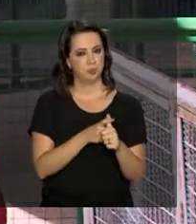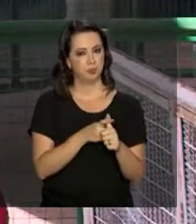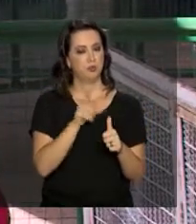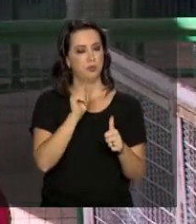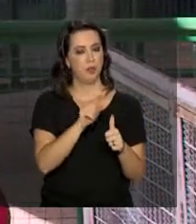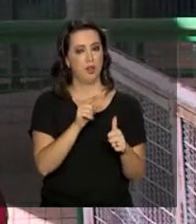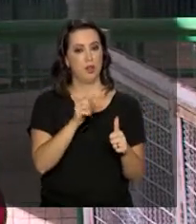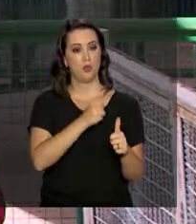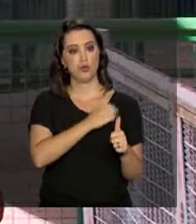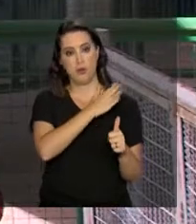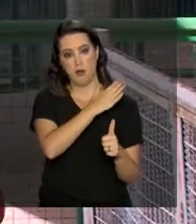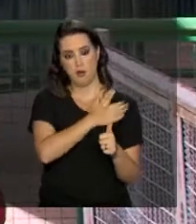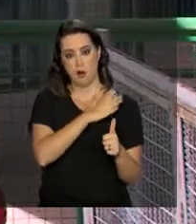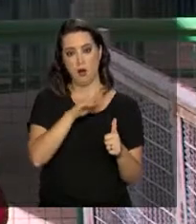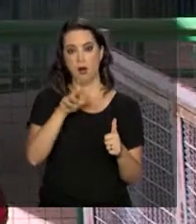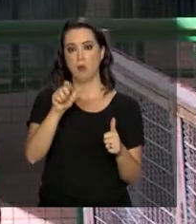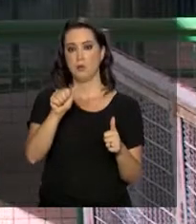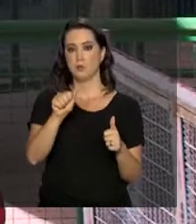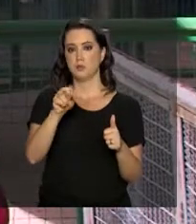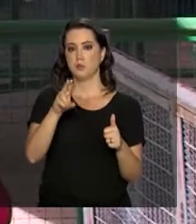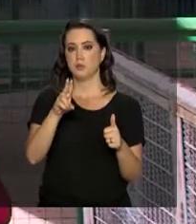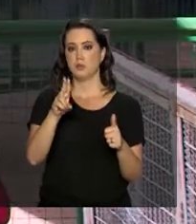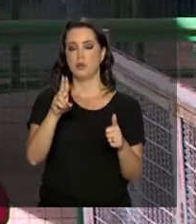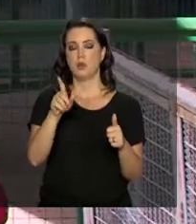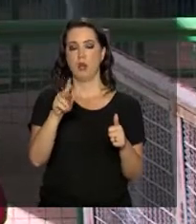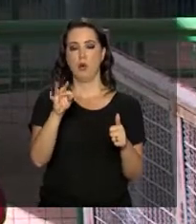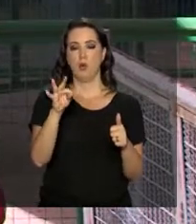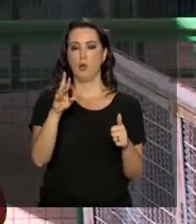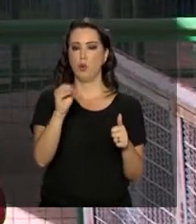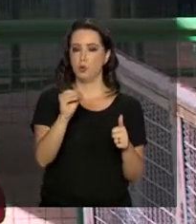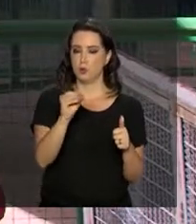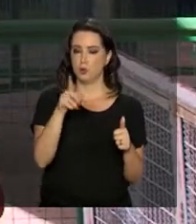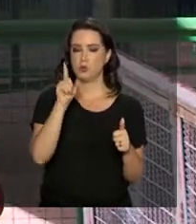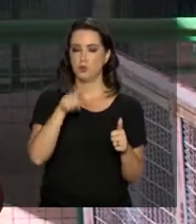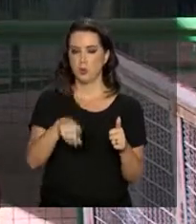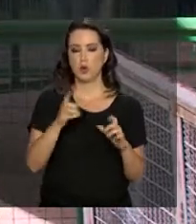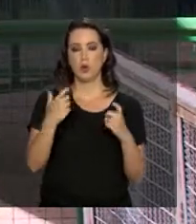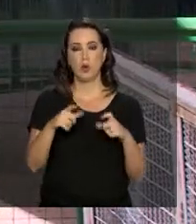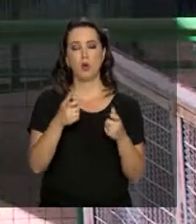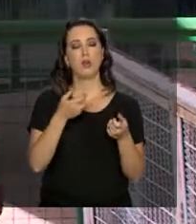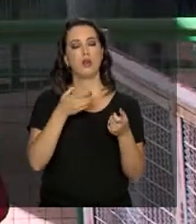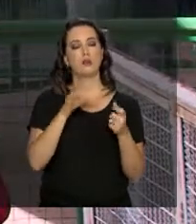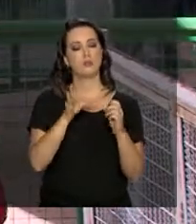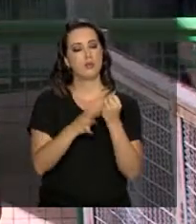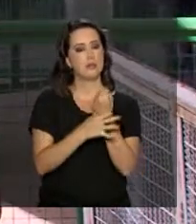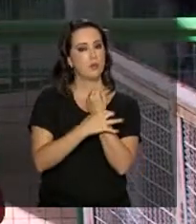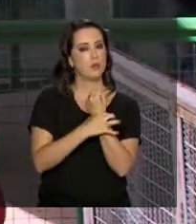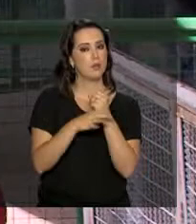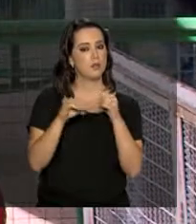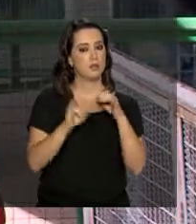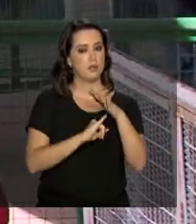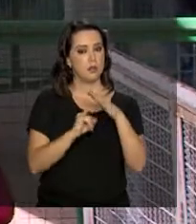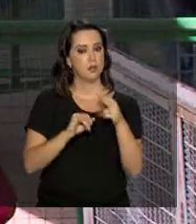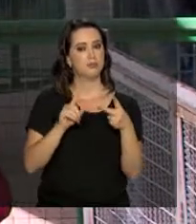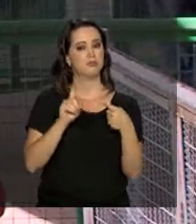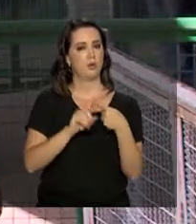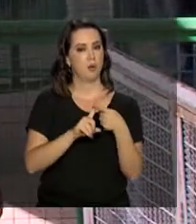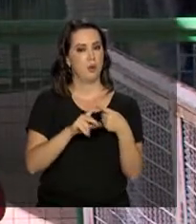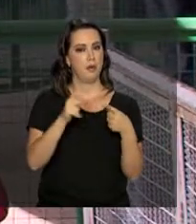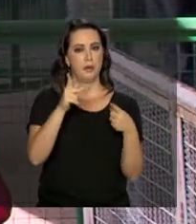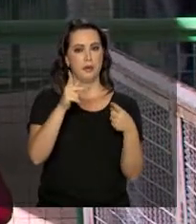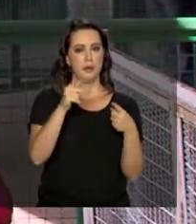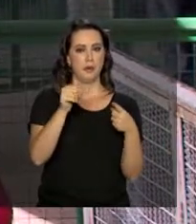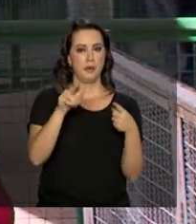general Augusto Heleno é o escolhido para ficar responsável pelo Gabinete de Segurança Institucional. Paulo Guedes será o ministro